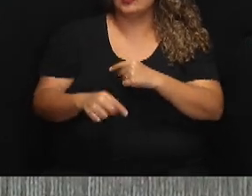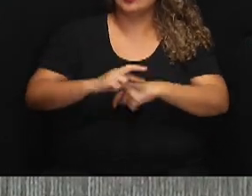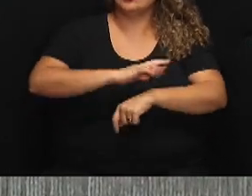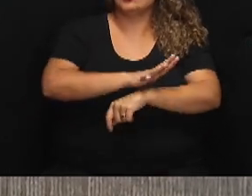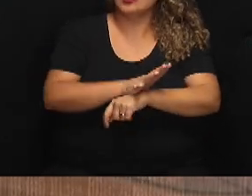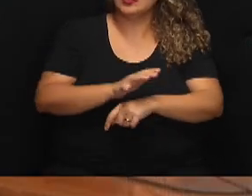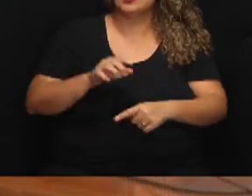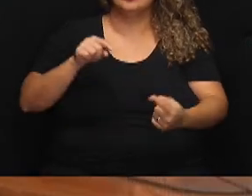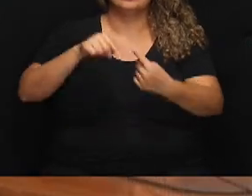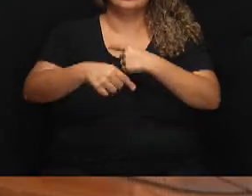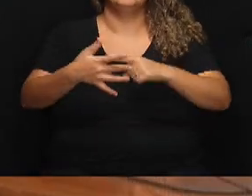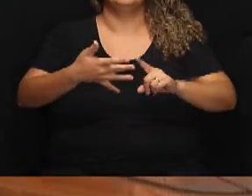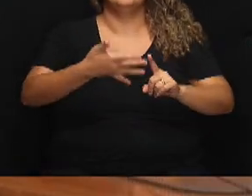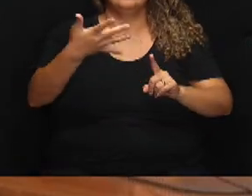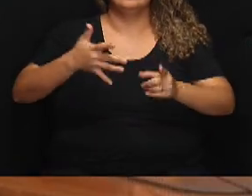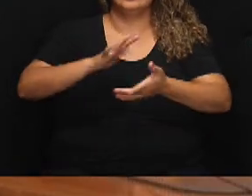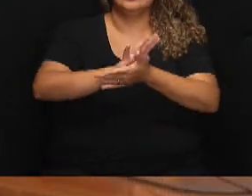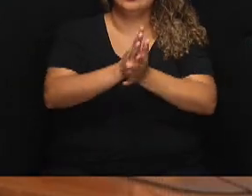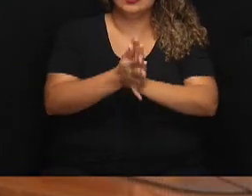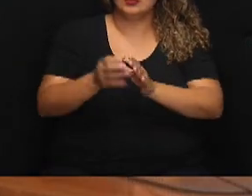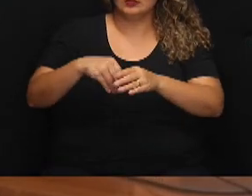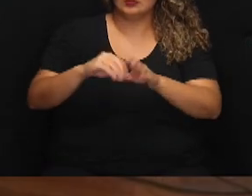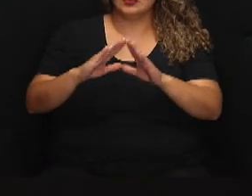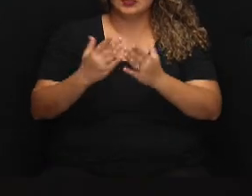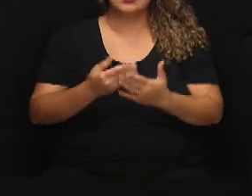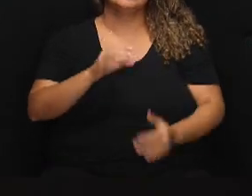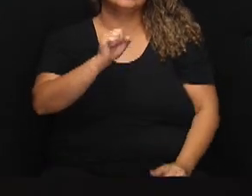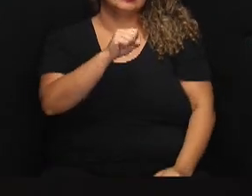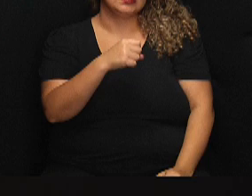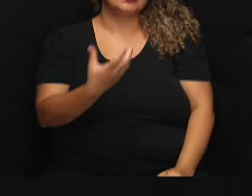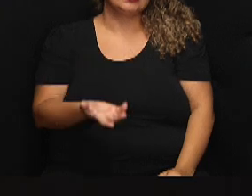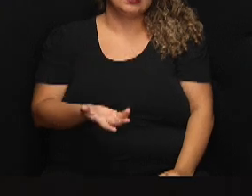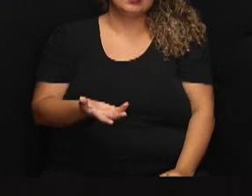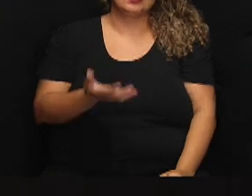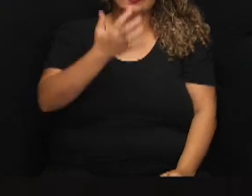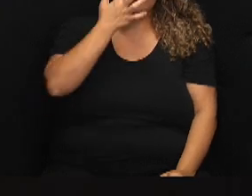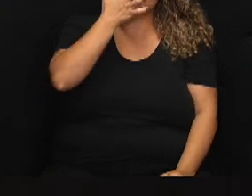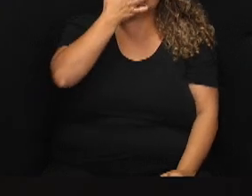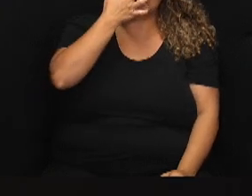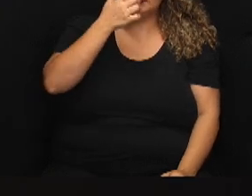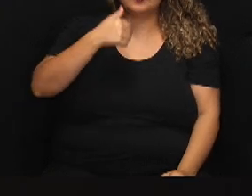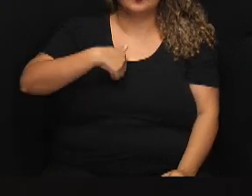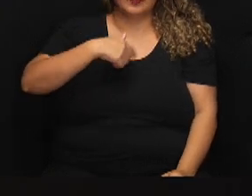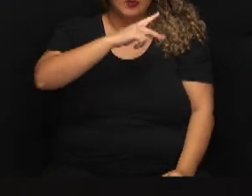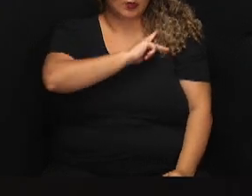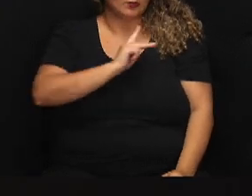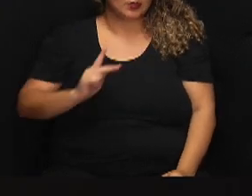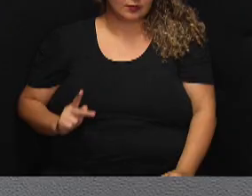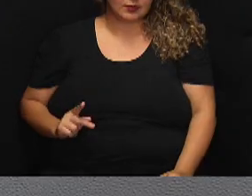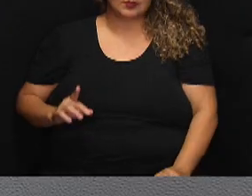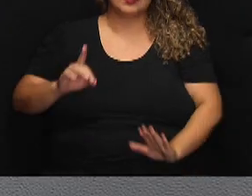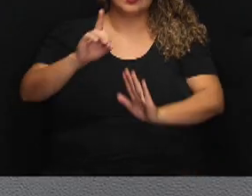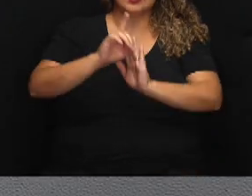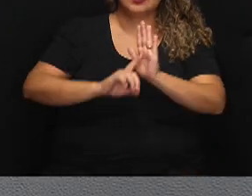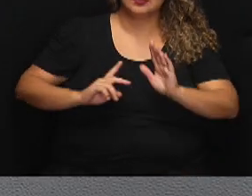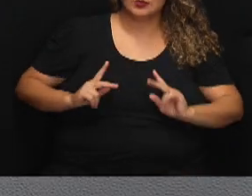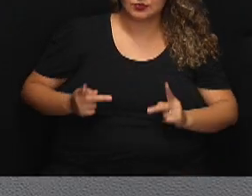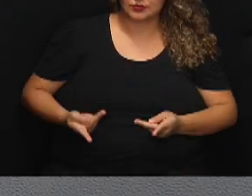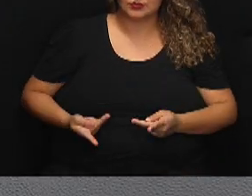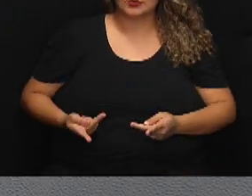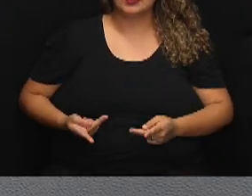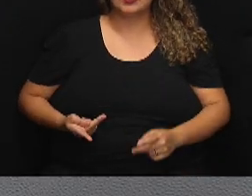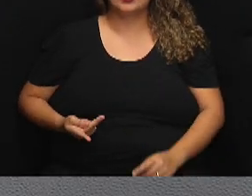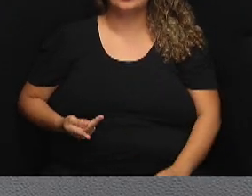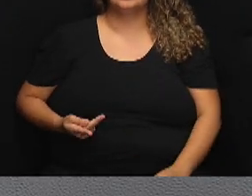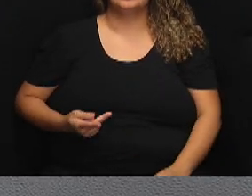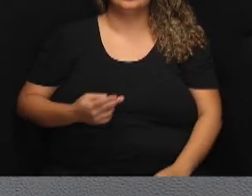anti-LGBT-fóbicos nas escolas, né? Isso mesmo. Eu presidi a Comissão de Direitos Humanos, né? Durante